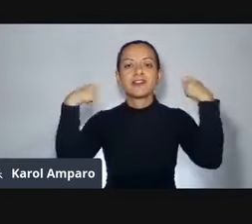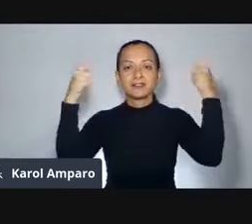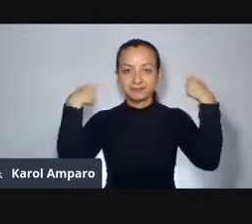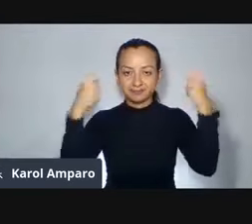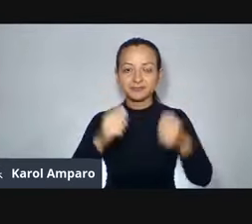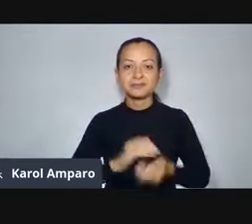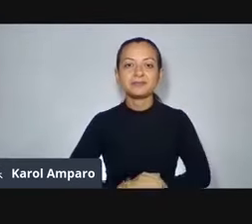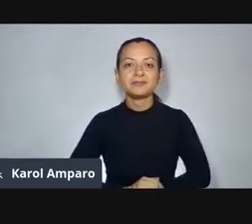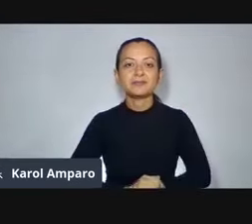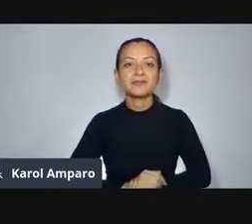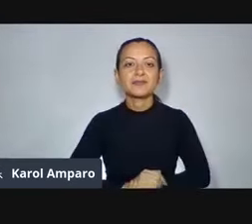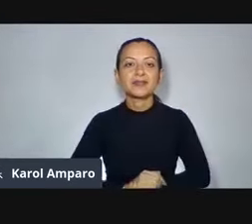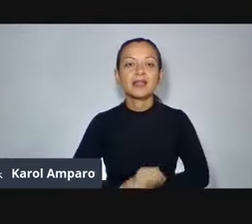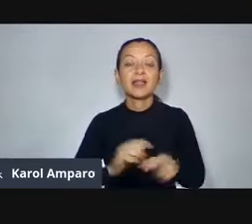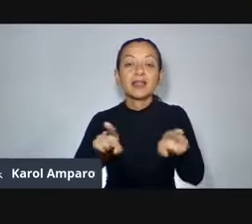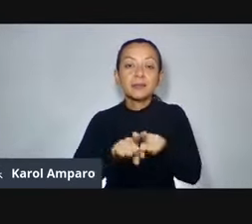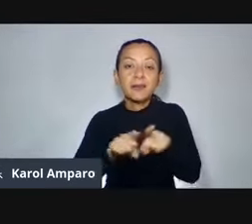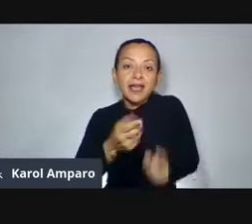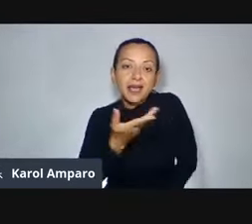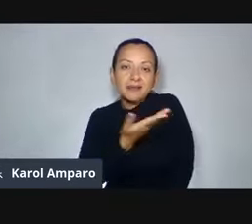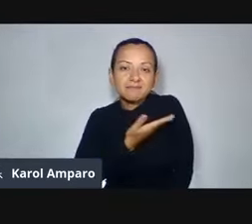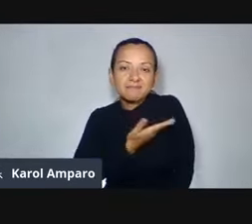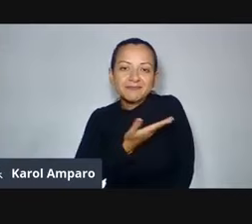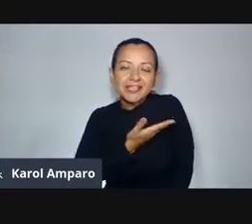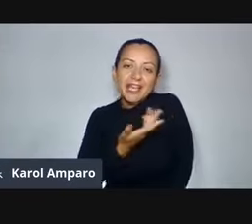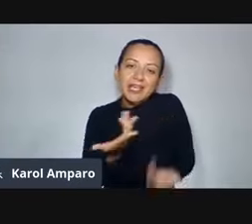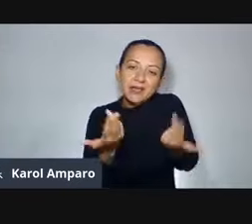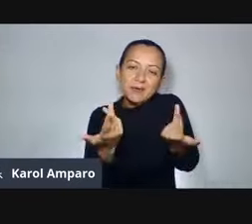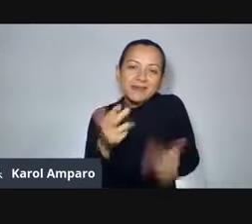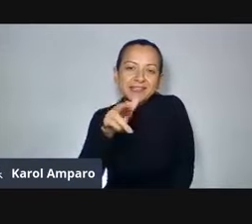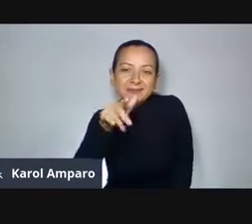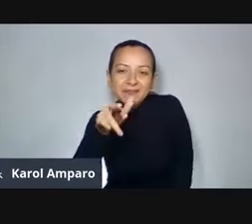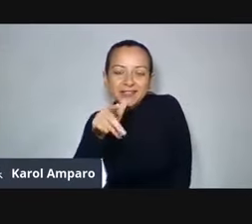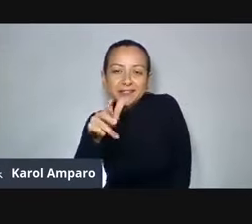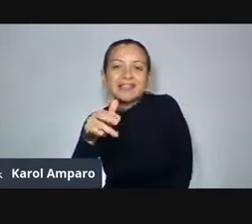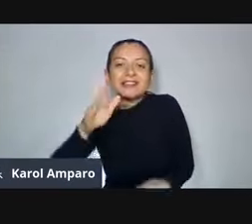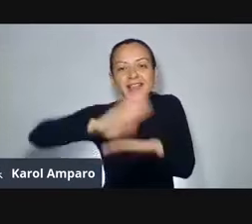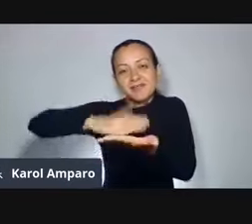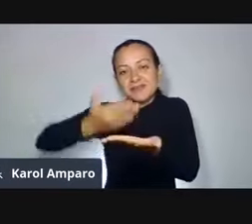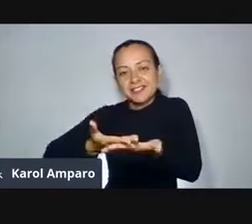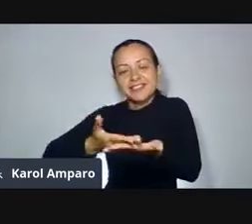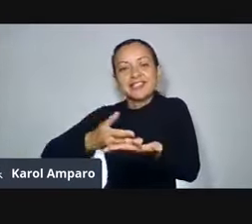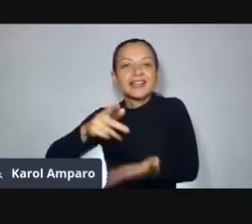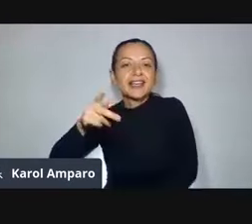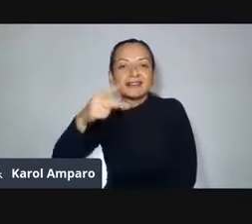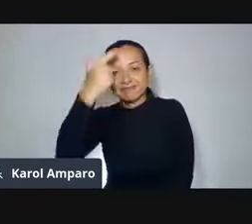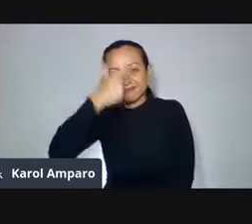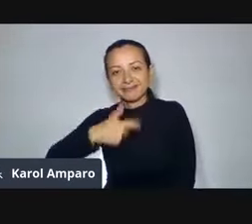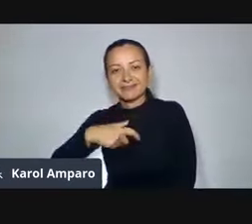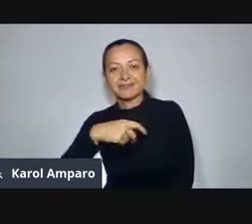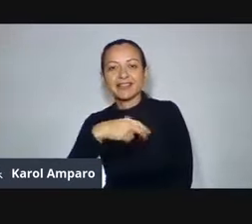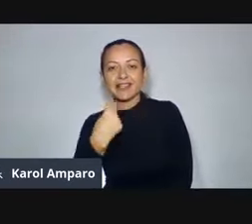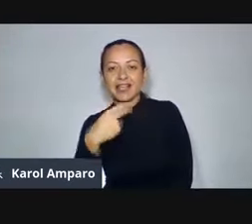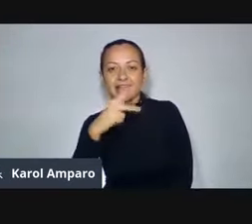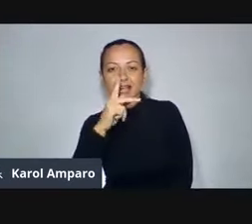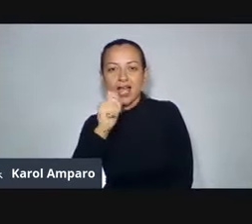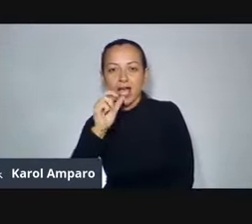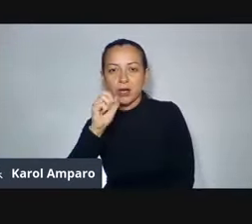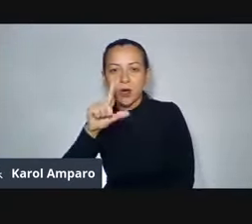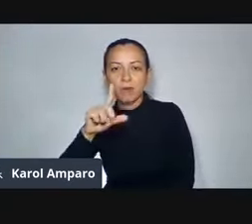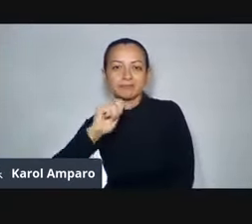a minha querida irmãzinha Carol, que mais uma noite vai estar conosco colaborando.